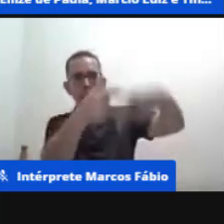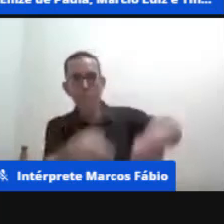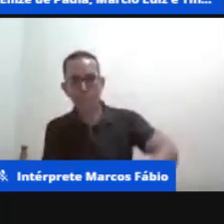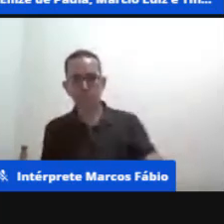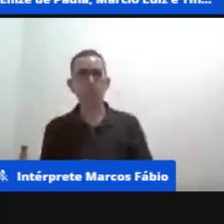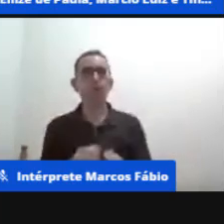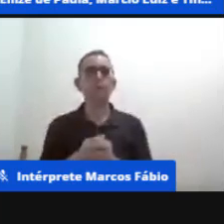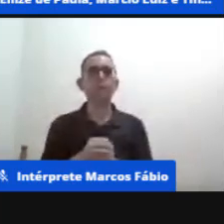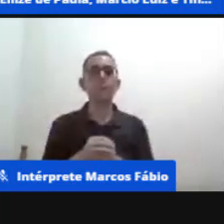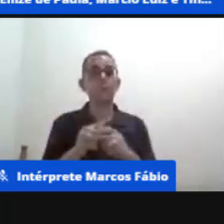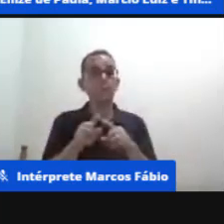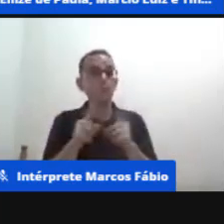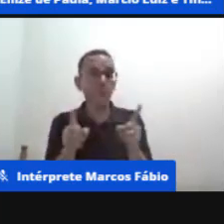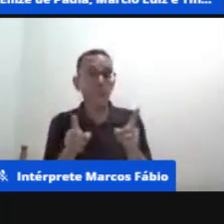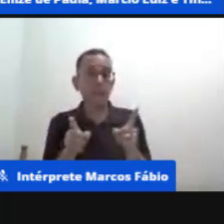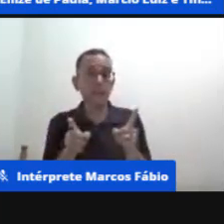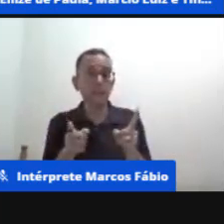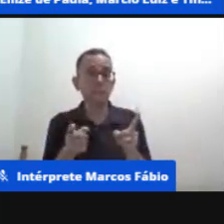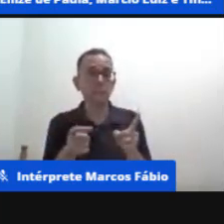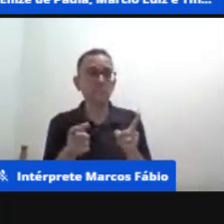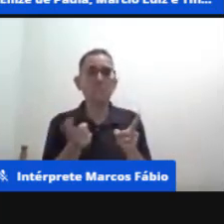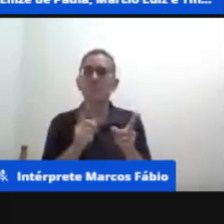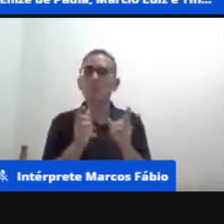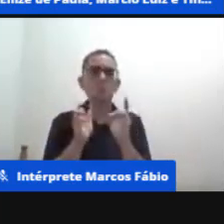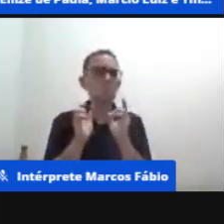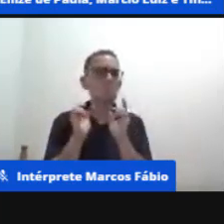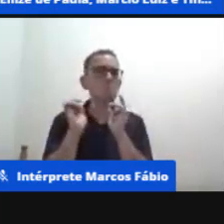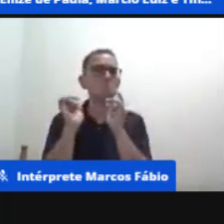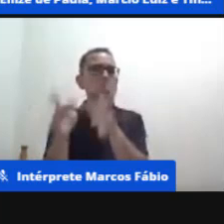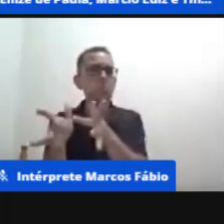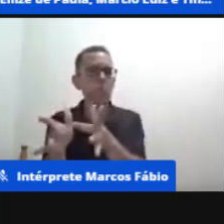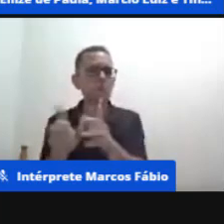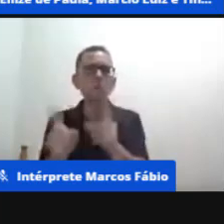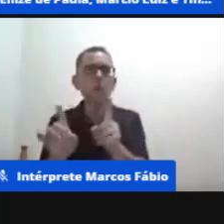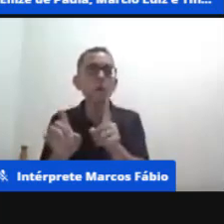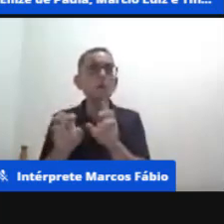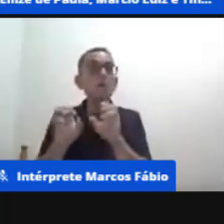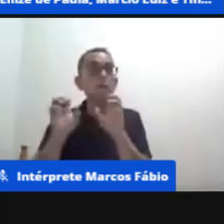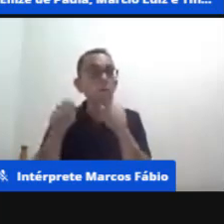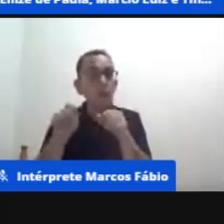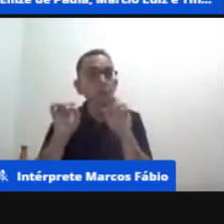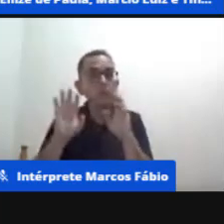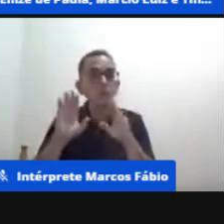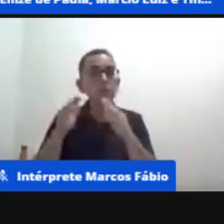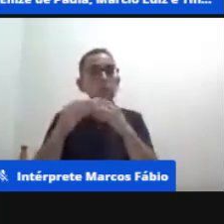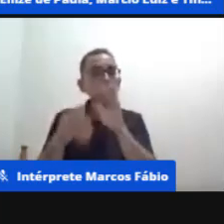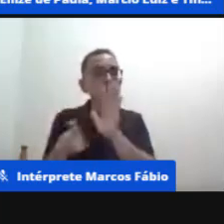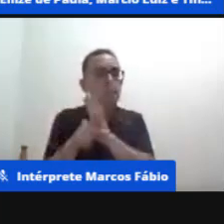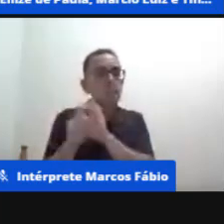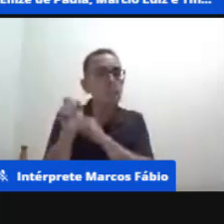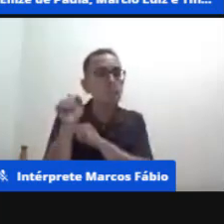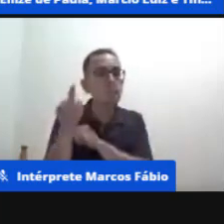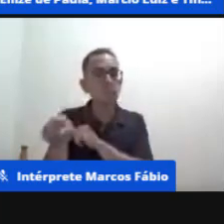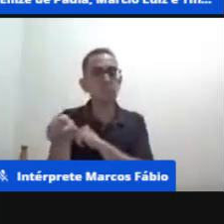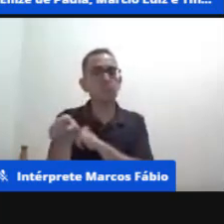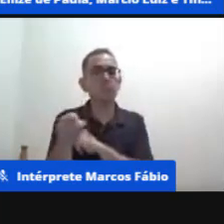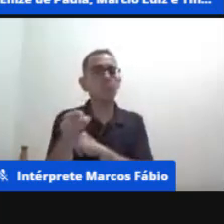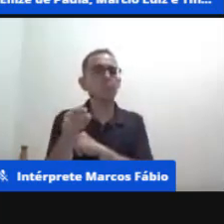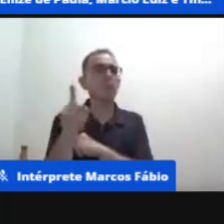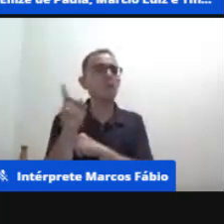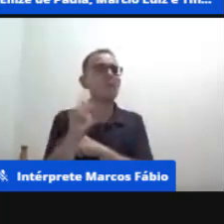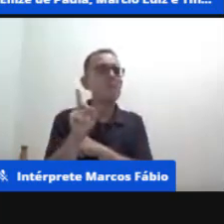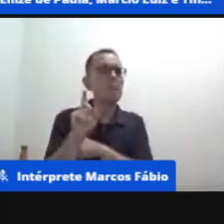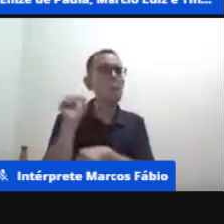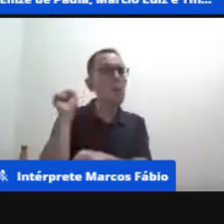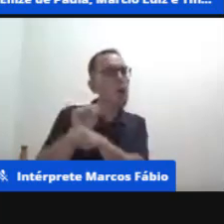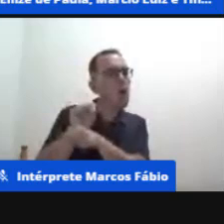sala de aula, mas a gente não está deixando de contemplar as especificidades que esse aluno apresenta. A gente não está deixando de